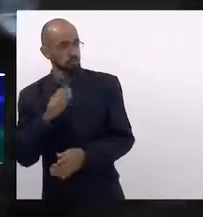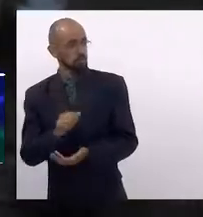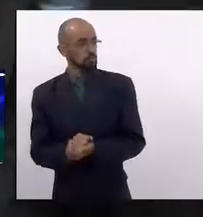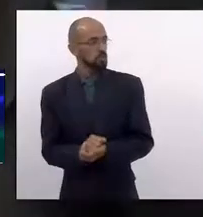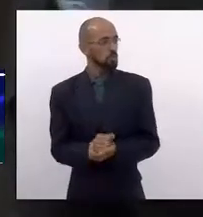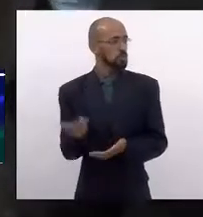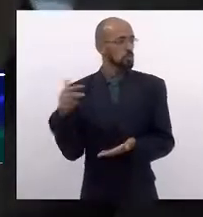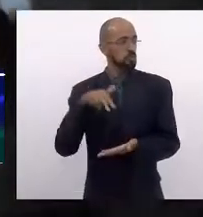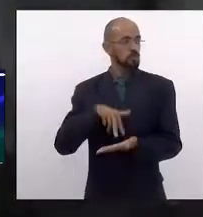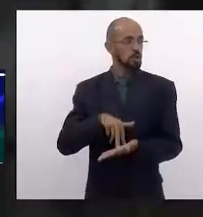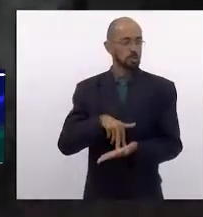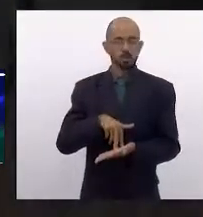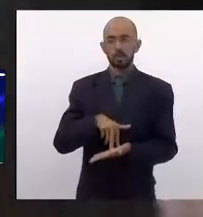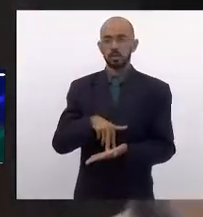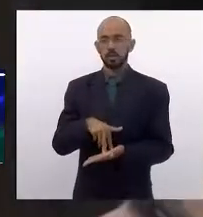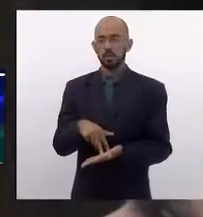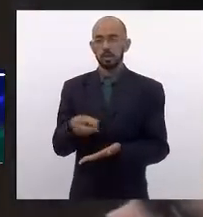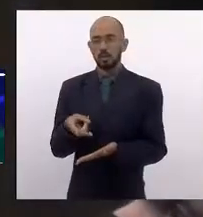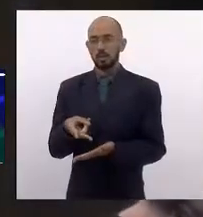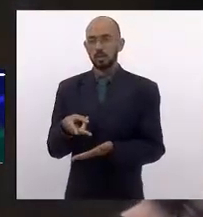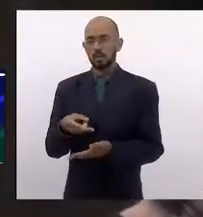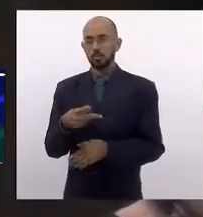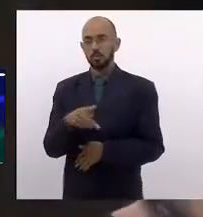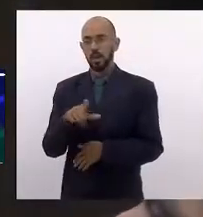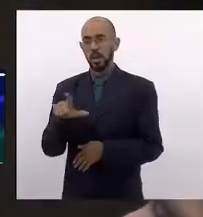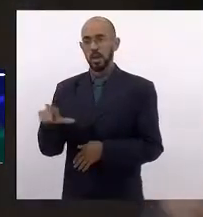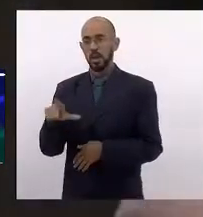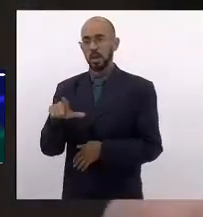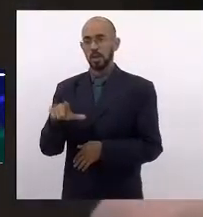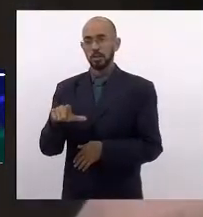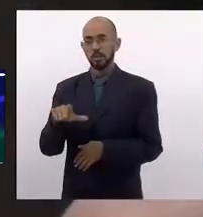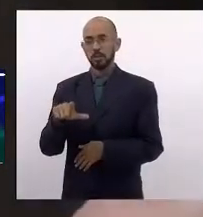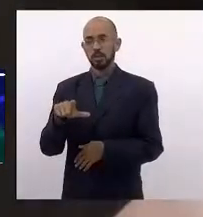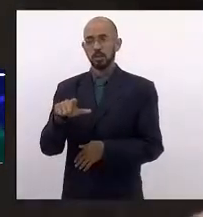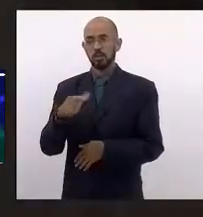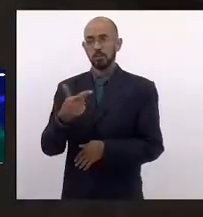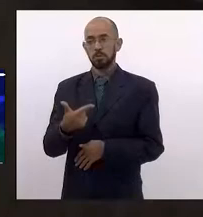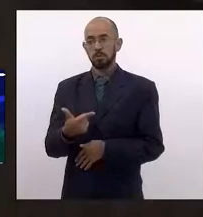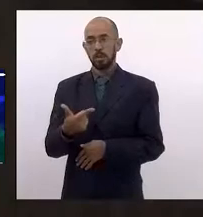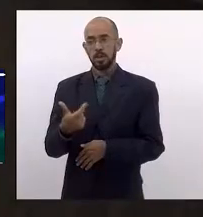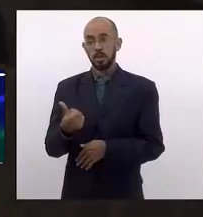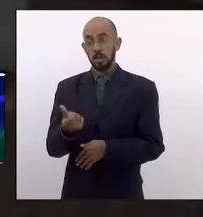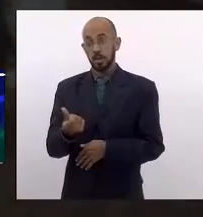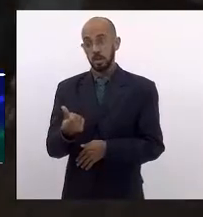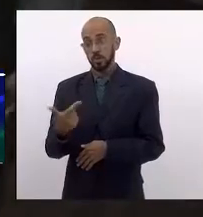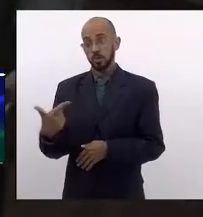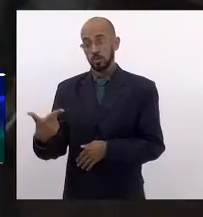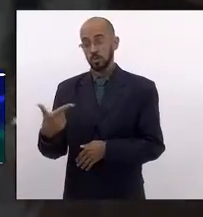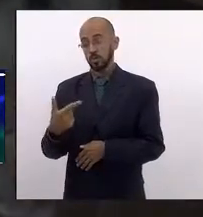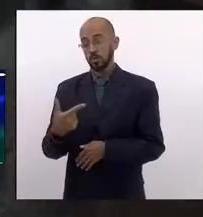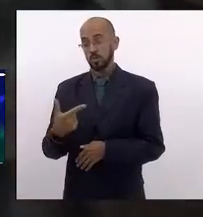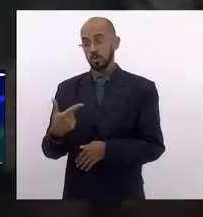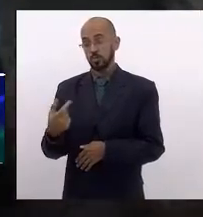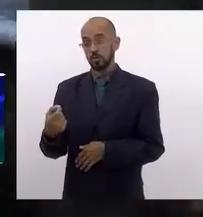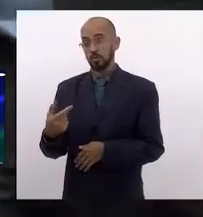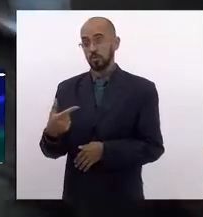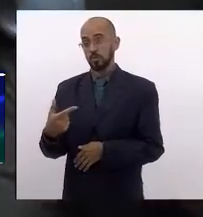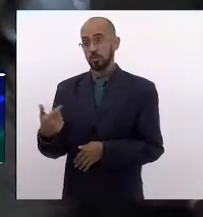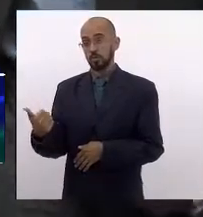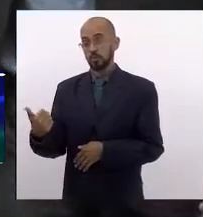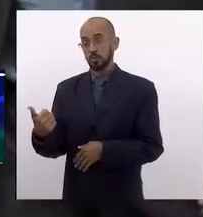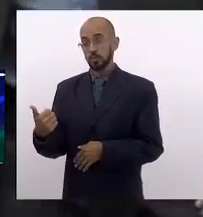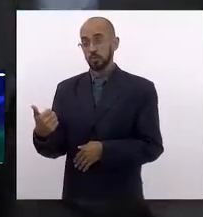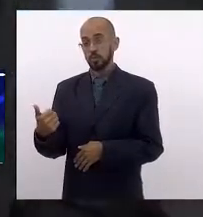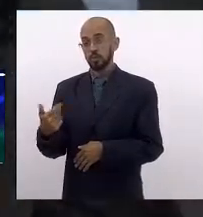estamos aqui diante do projeto de decreto legislativo 62 de 2021 que